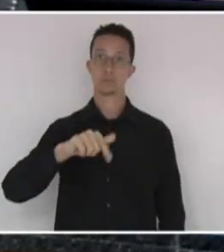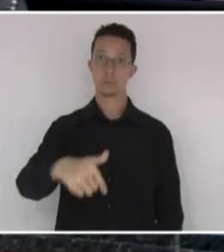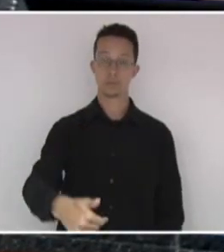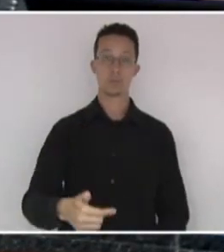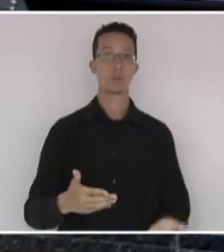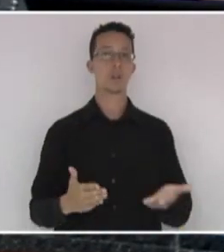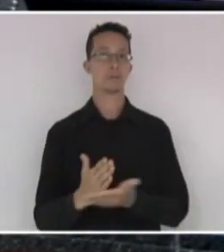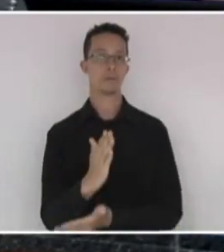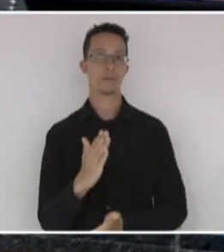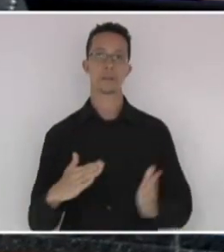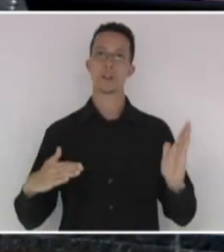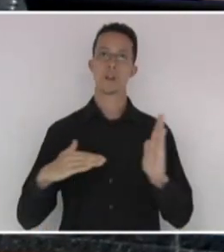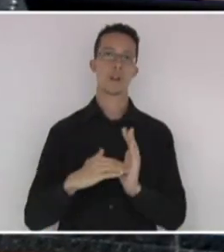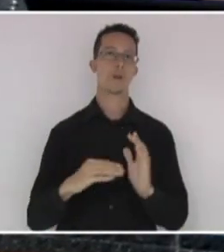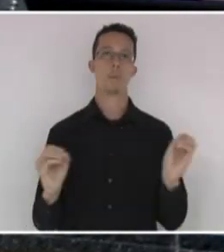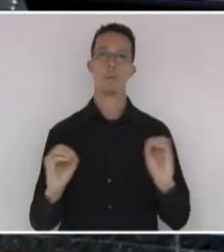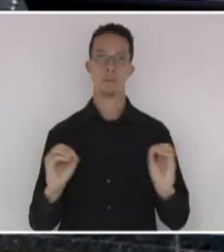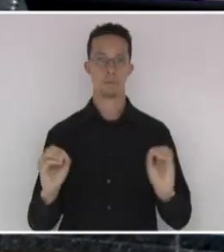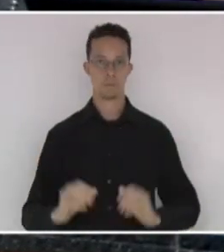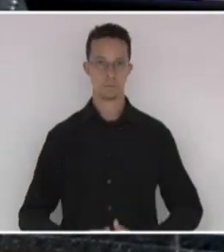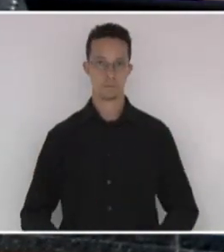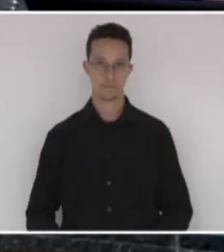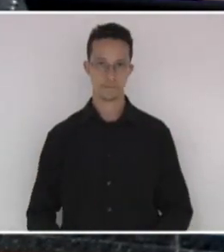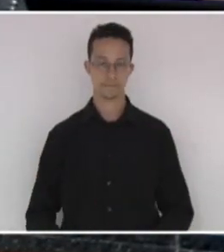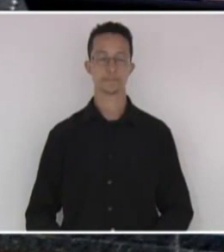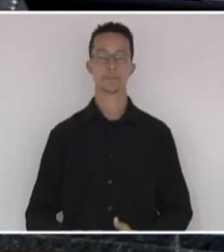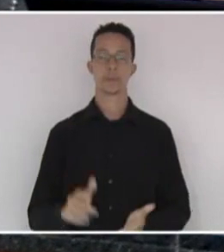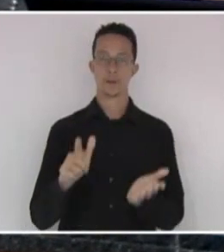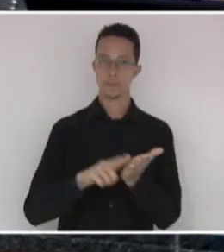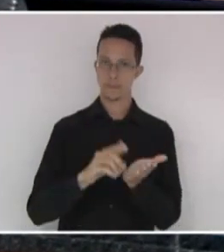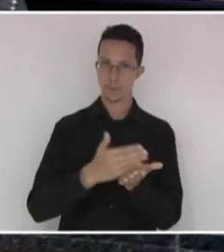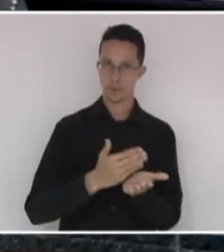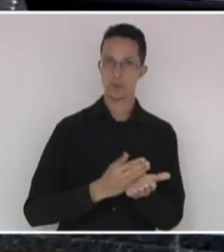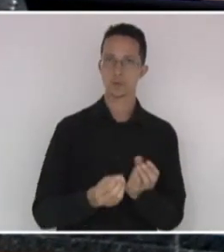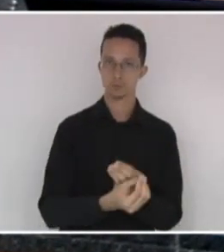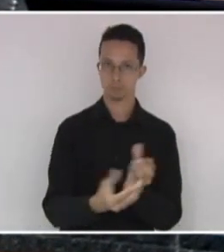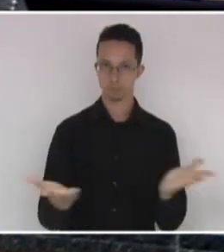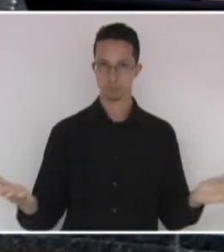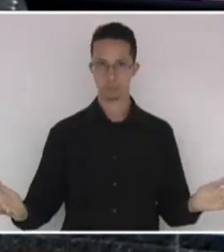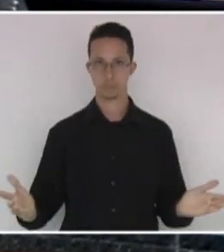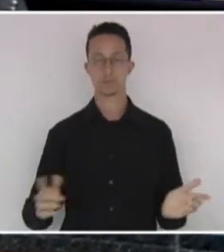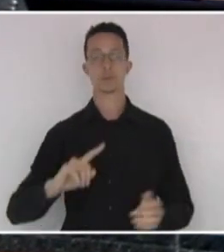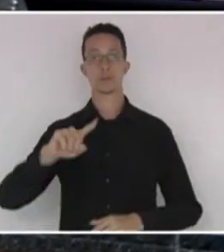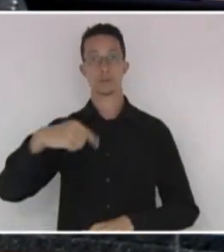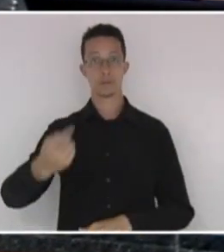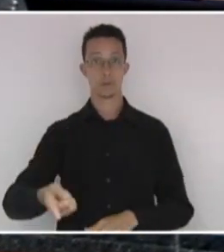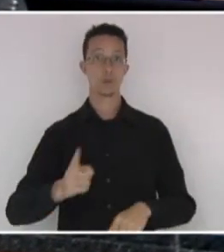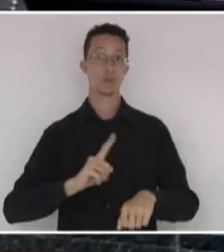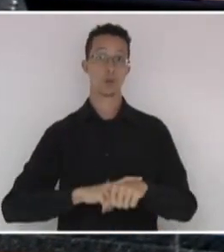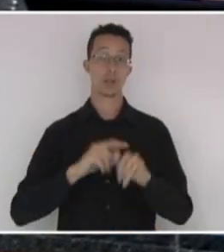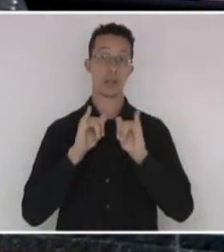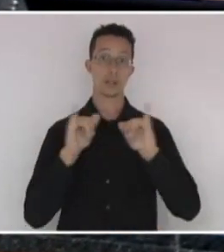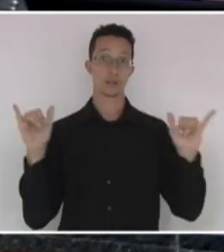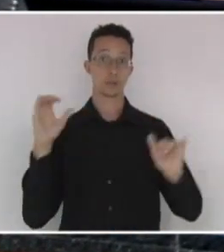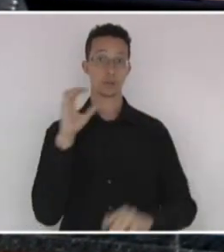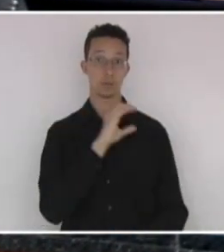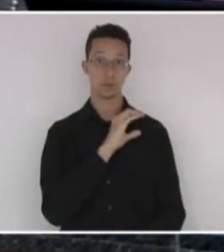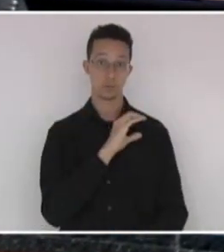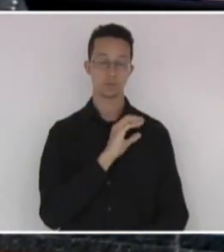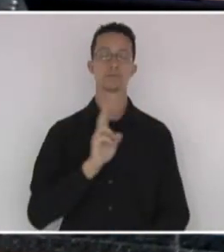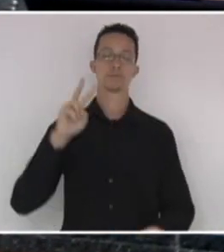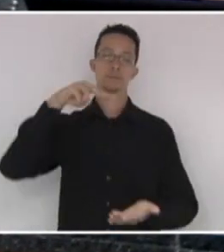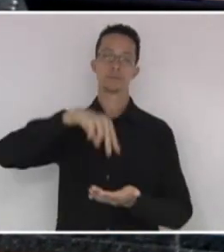foi aprovada sem restrições. O expediente foi distribuído e, em breves comunicações, ocuparam a tribuna o